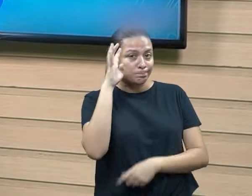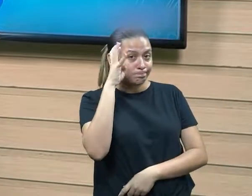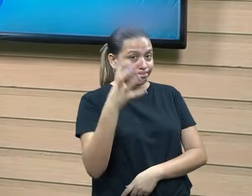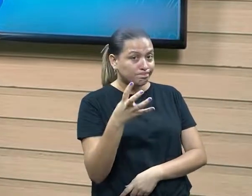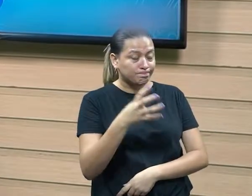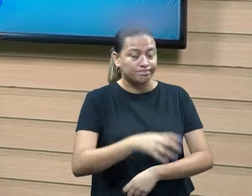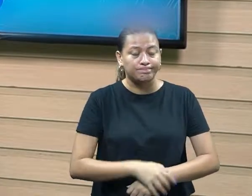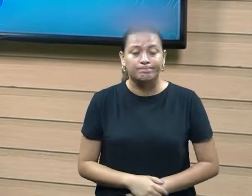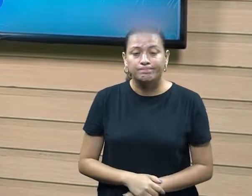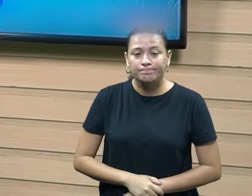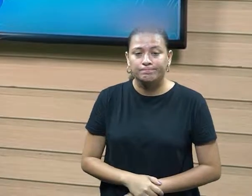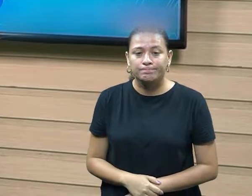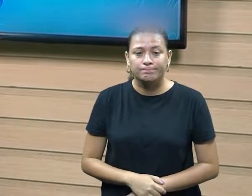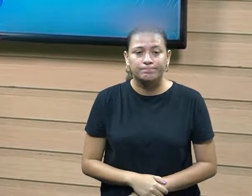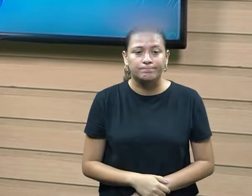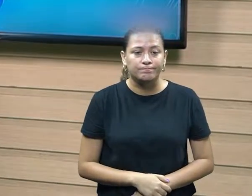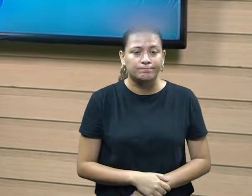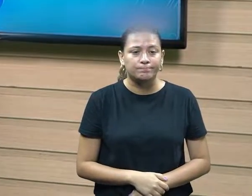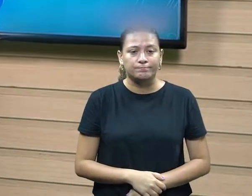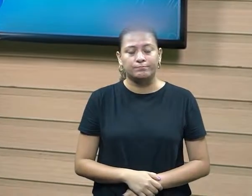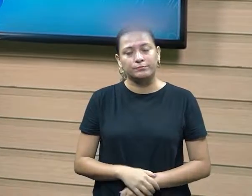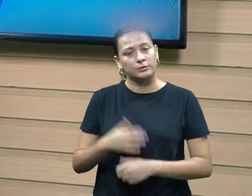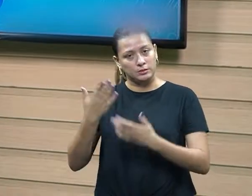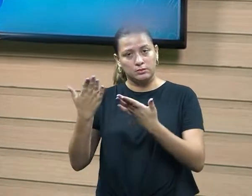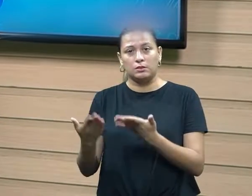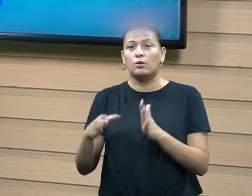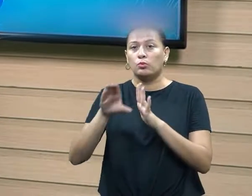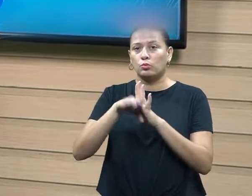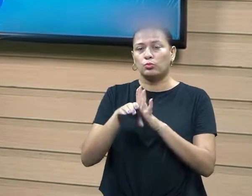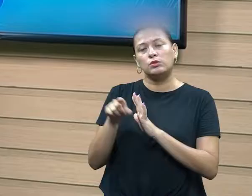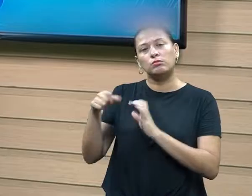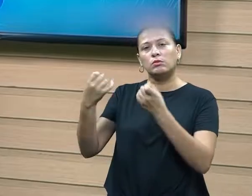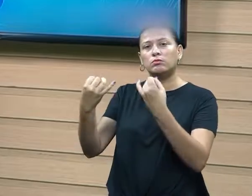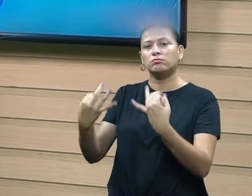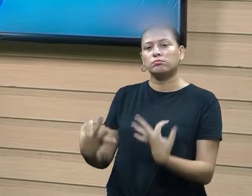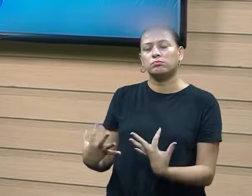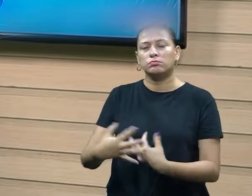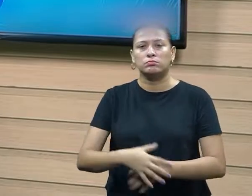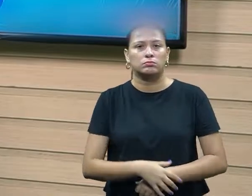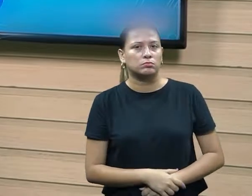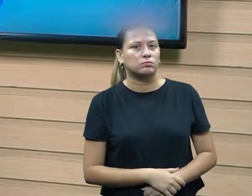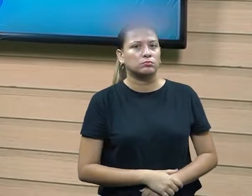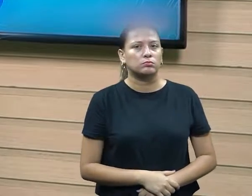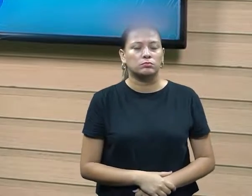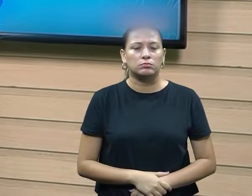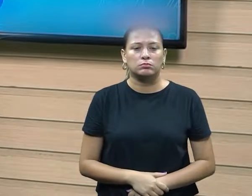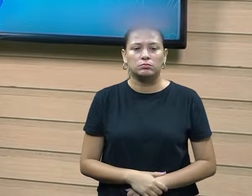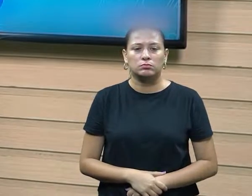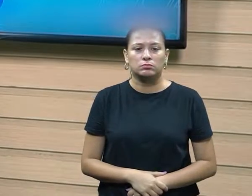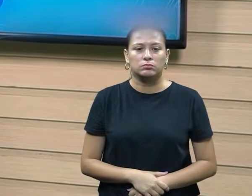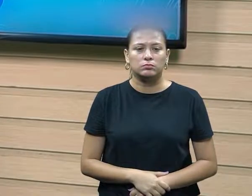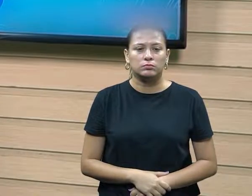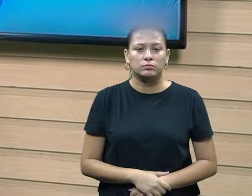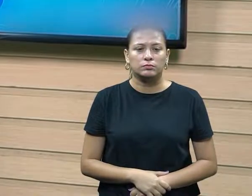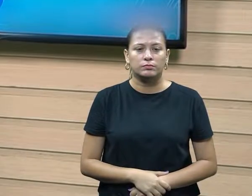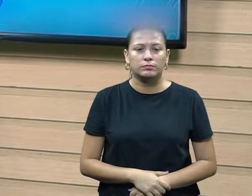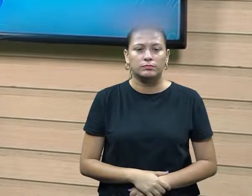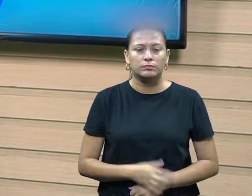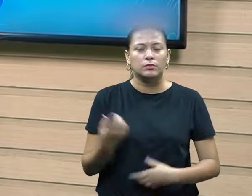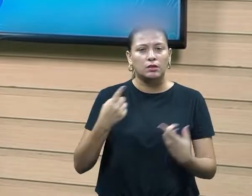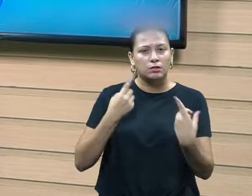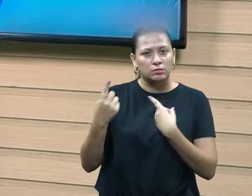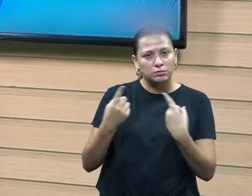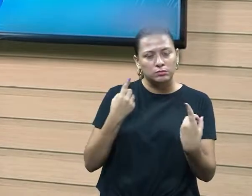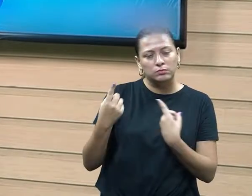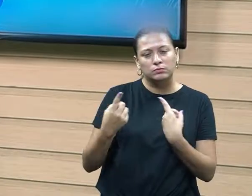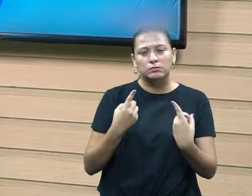né? Justamente a definição que a Tágia vem trazer e que ela vai permear toda a questão da discussão e